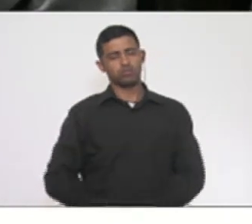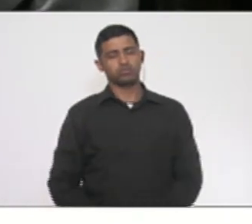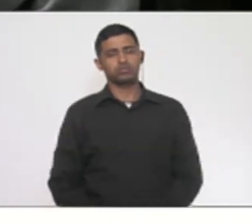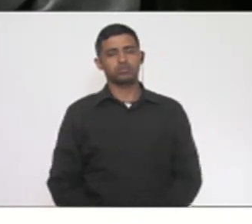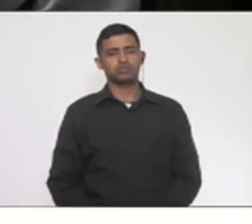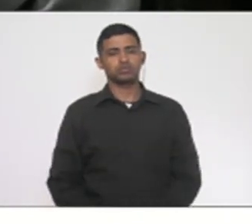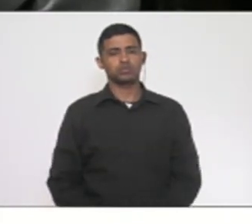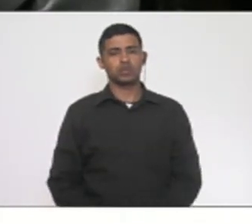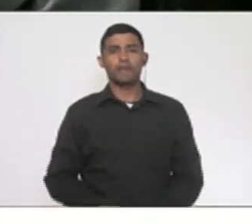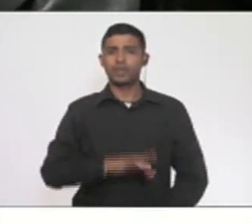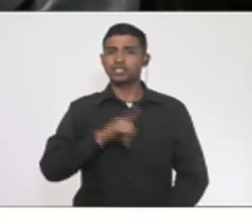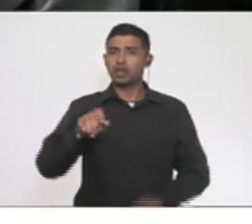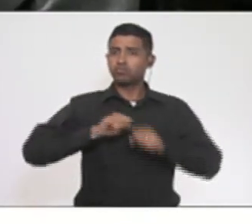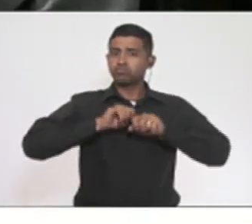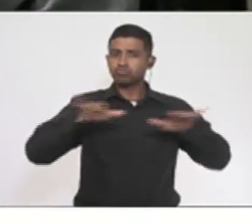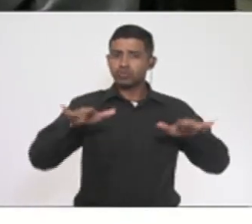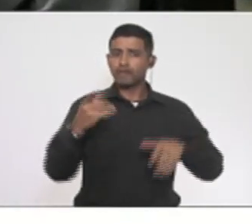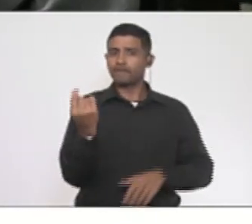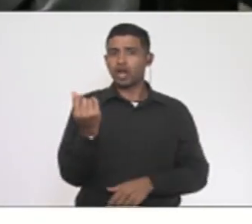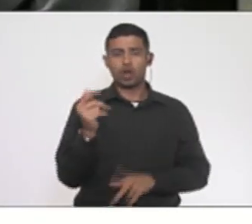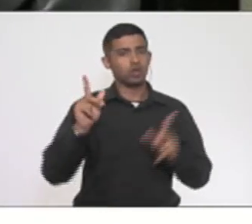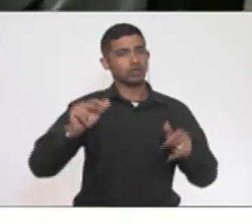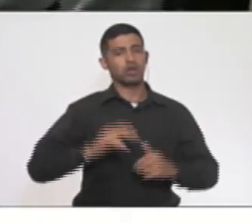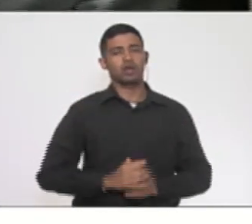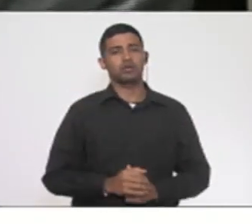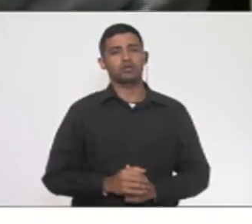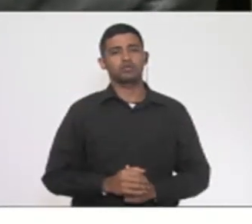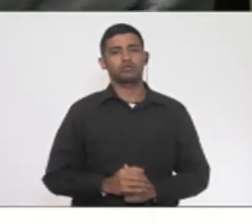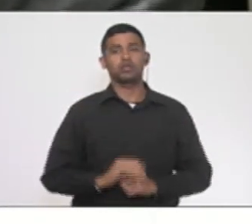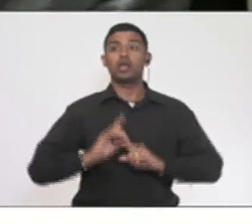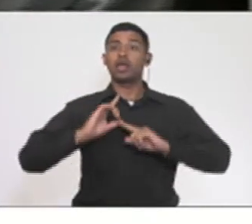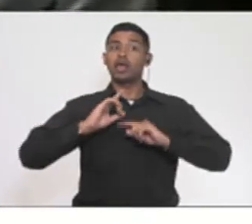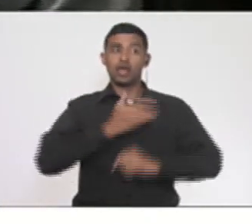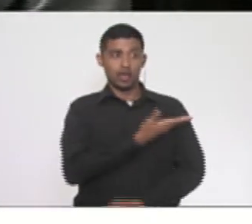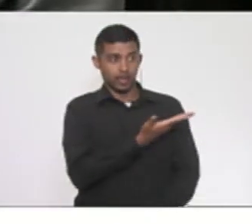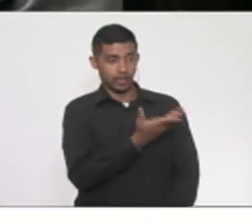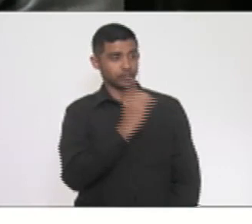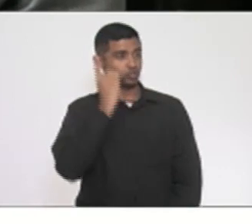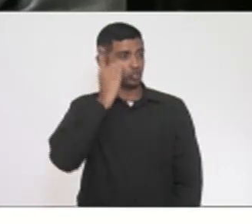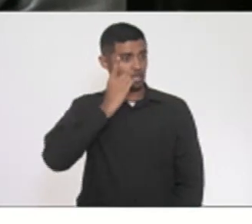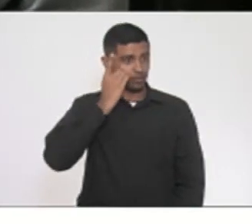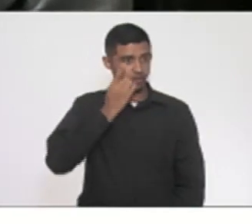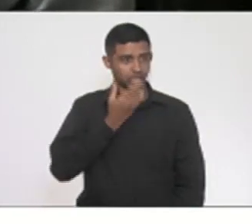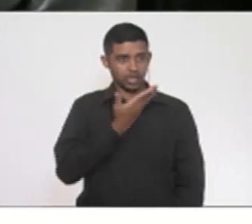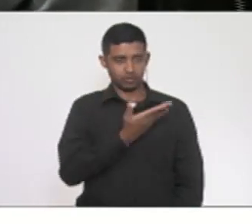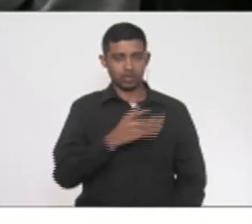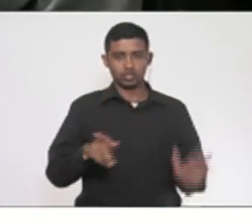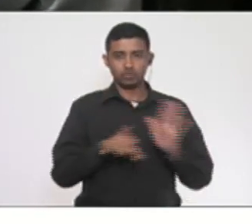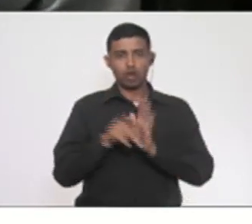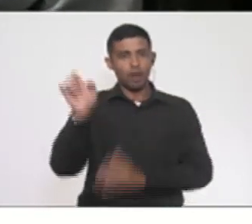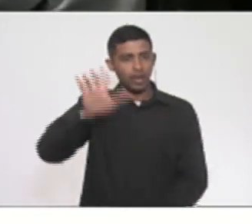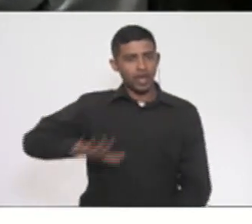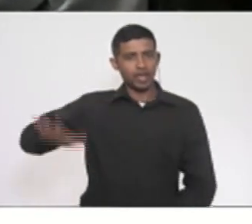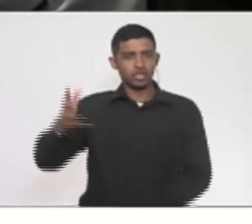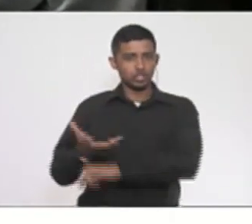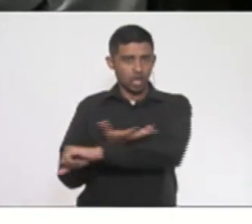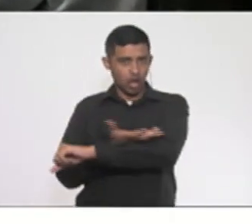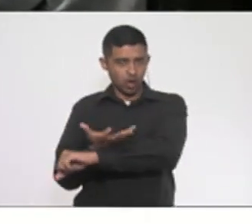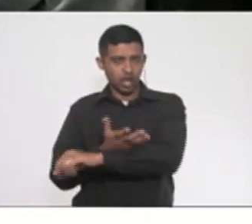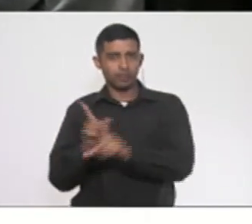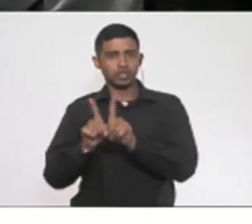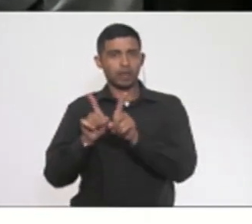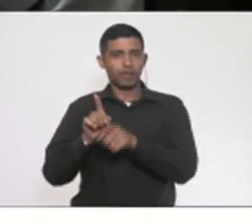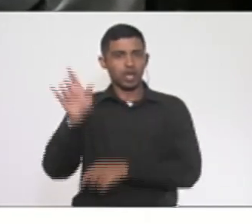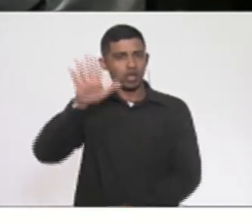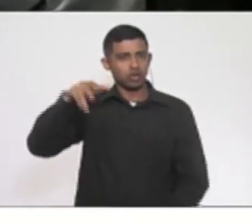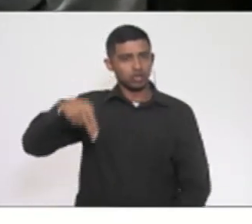Agora, ela distribui no mesmo valor, e aí foi levantado pelos deputados que são da região de Campos e também do